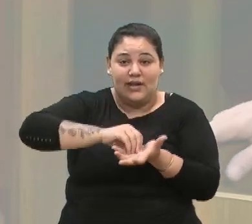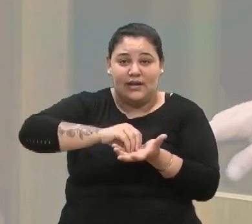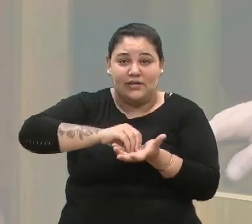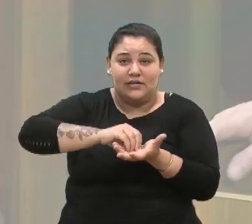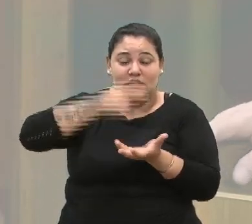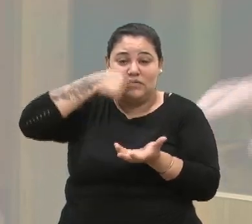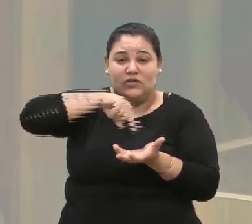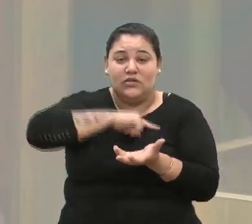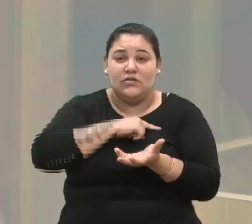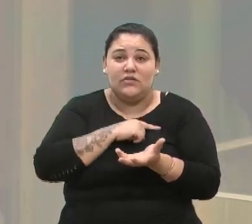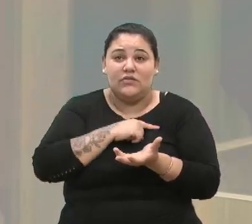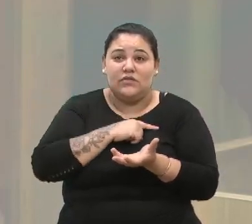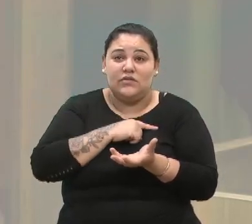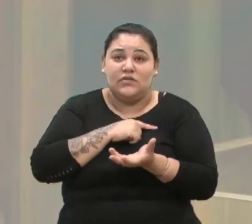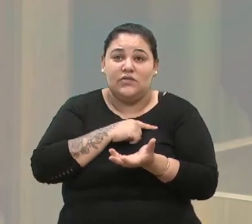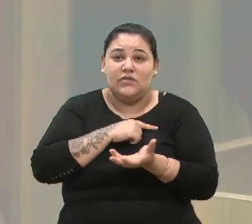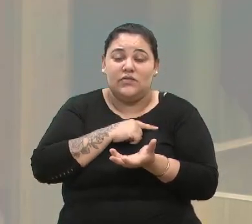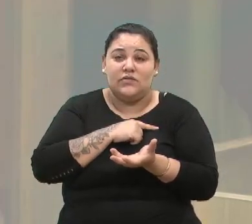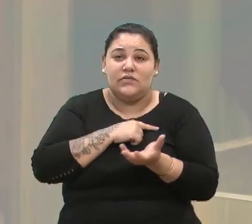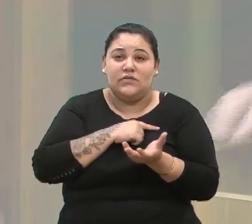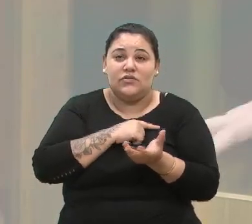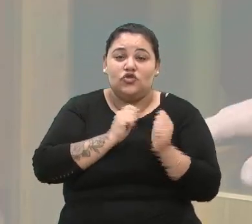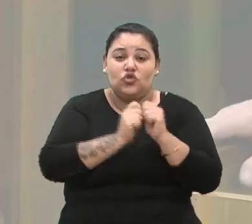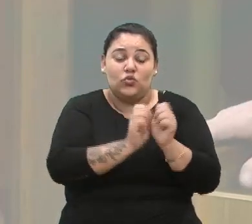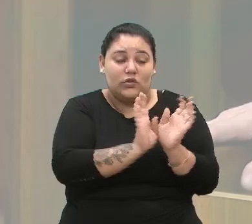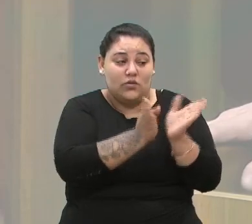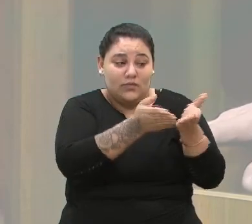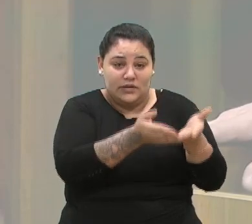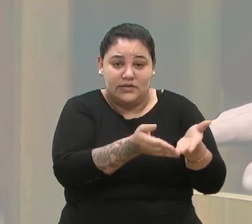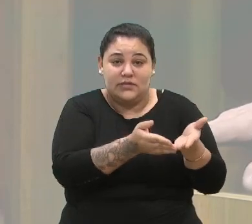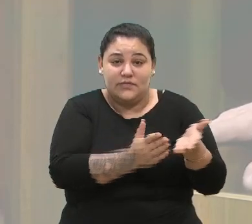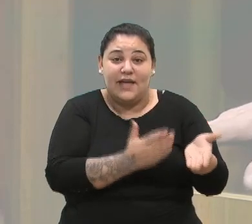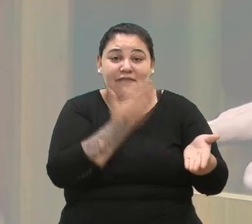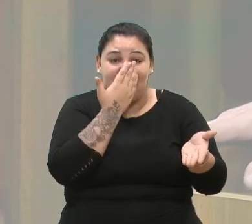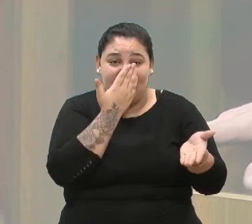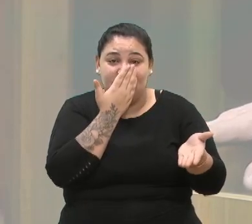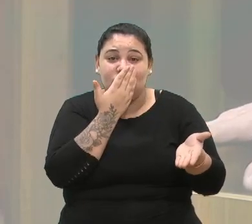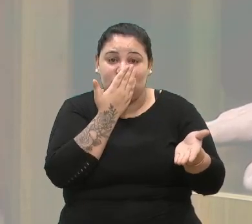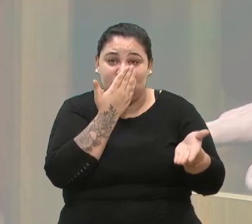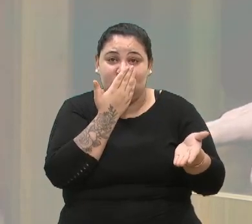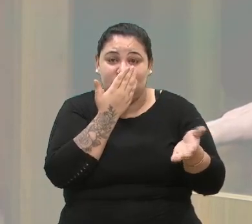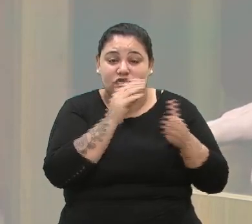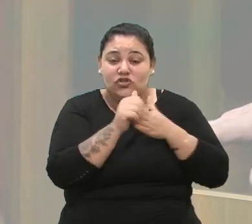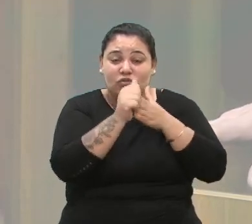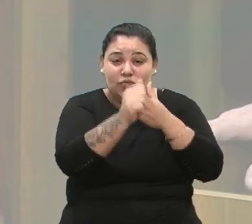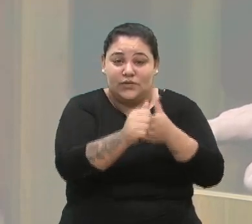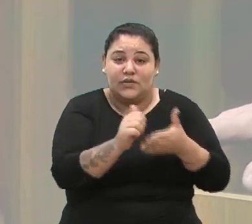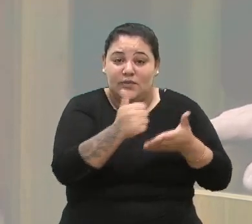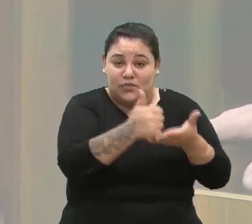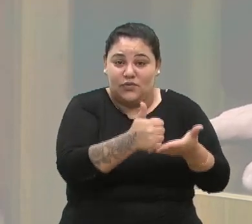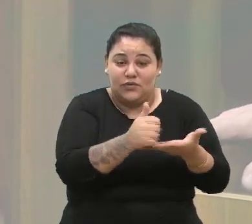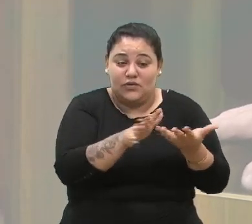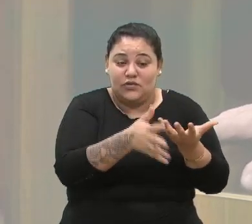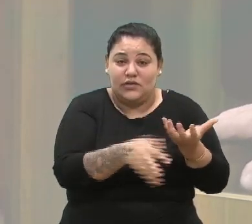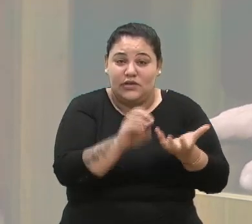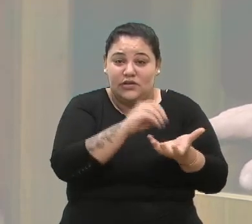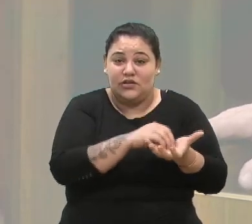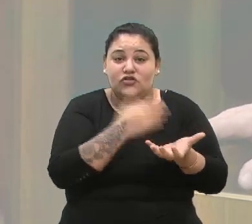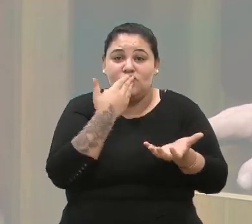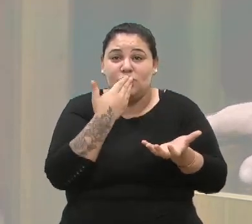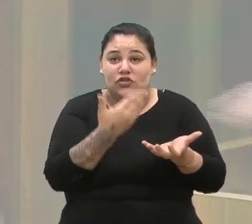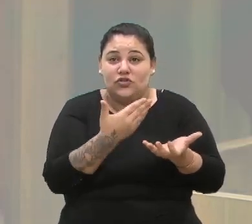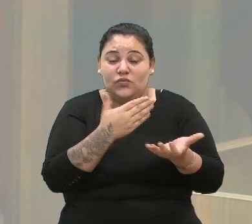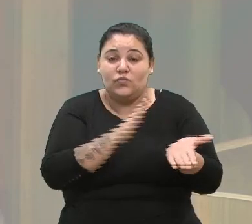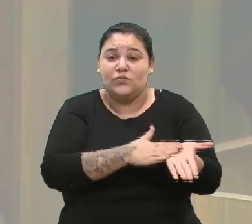através da comissão, né, da Frente Parlamentar de Acompanhamento da Codeca, a prestação de contas, que é